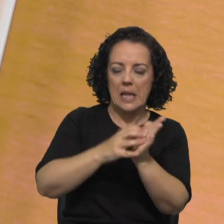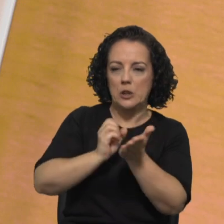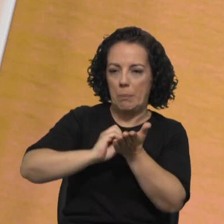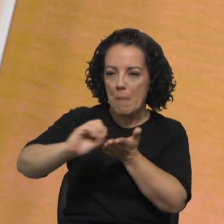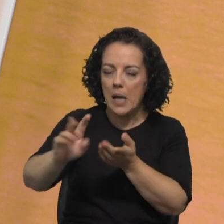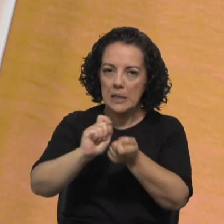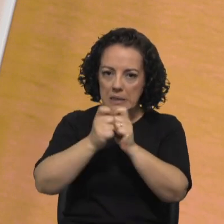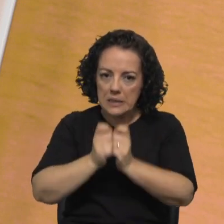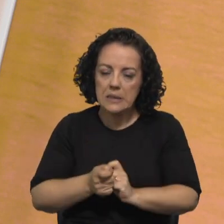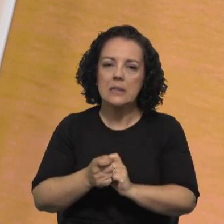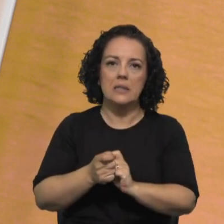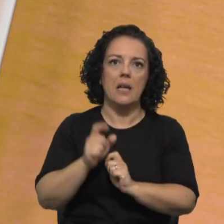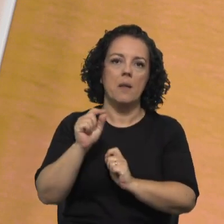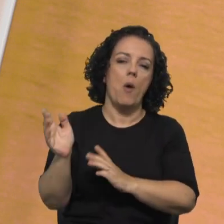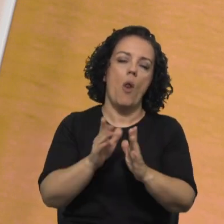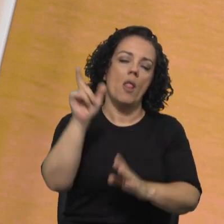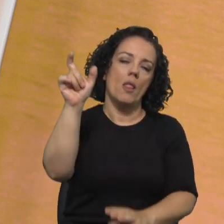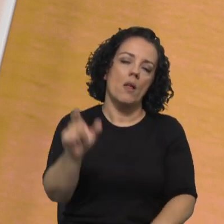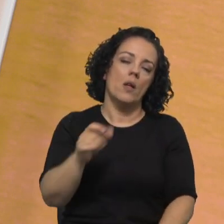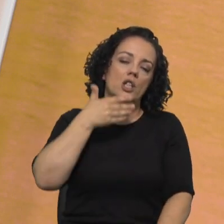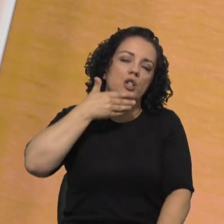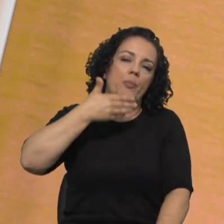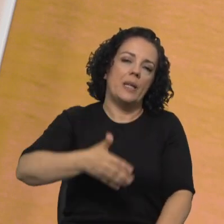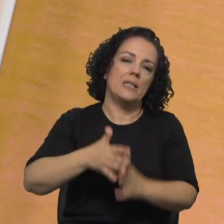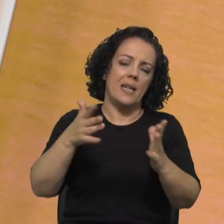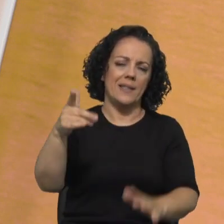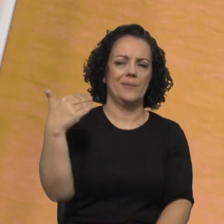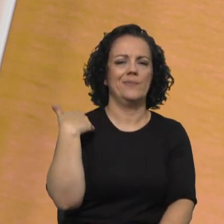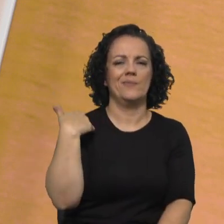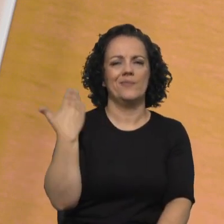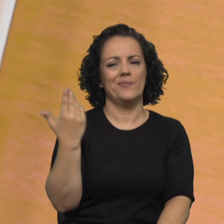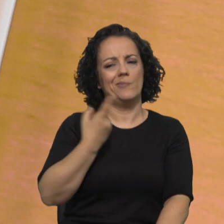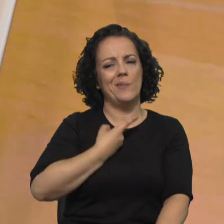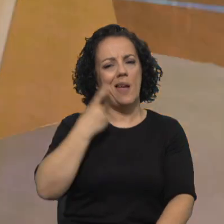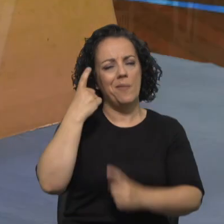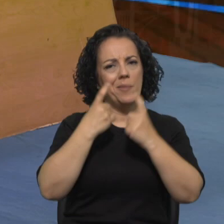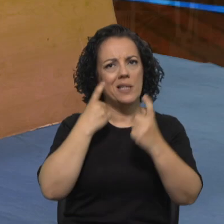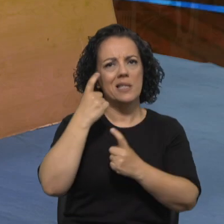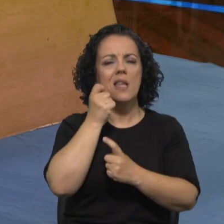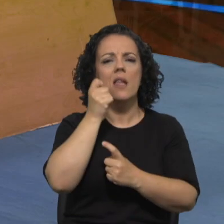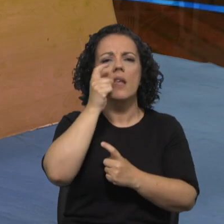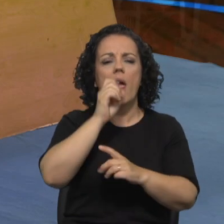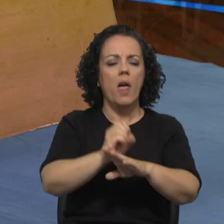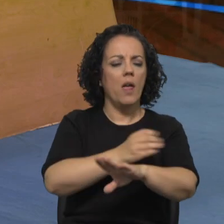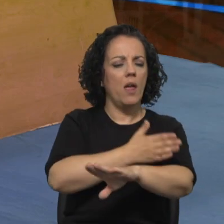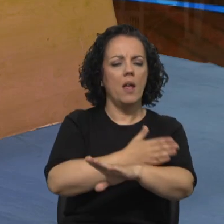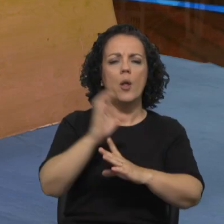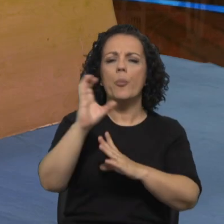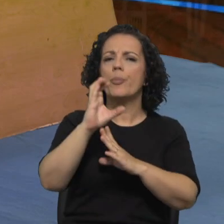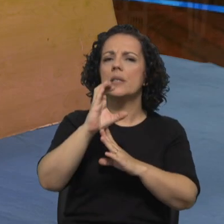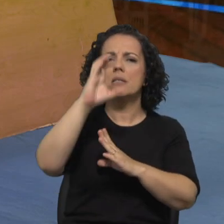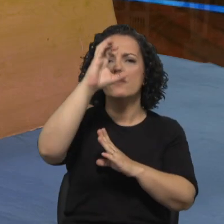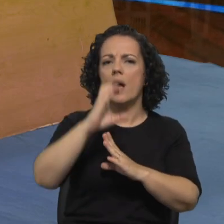mesmo tempo que têm uma grande experiência editorial, disseram, mas a Aura tem que pensar em quem é que poderá fazer o prefácio. E sugeriram o Presidente